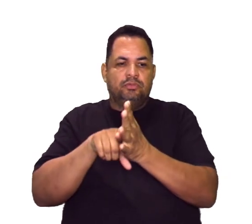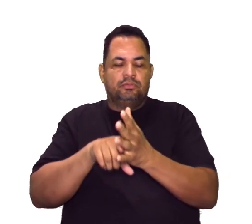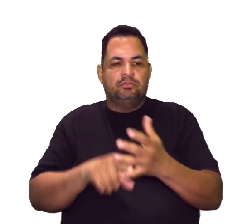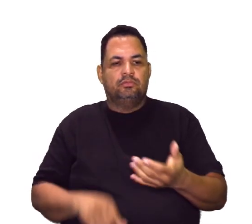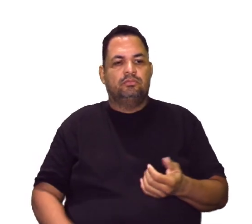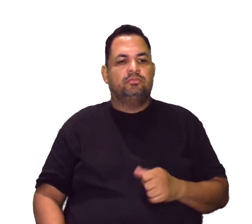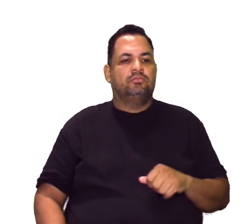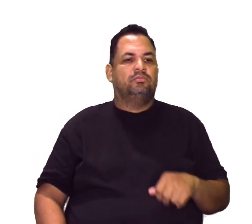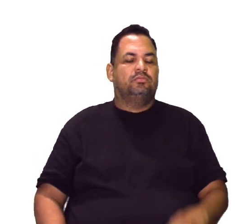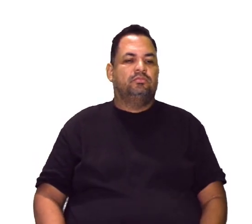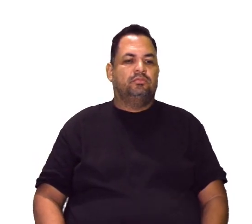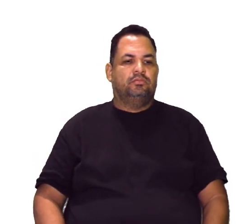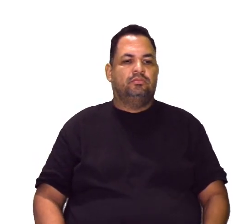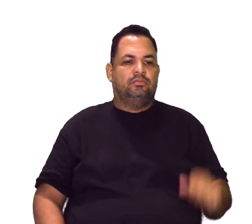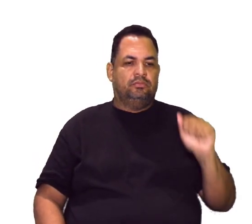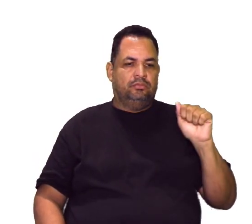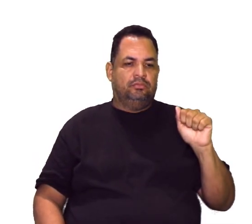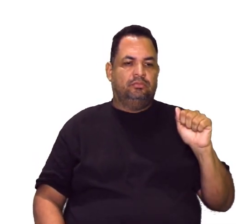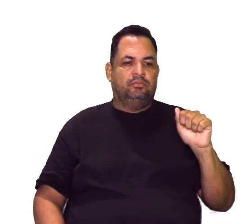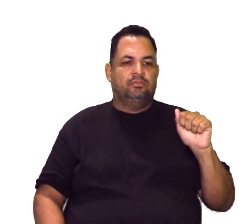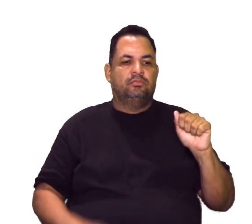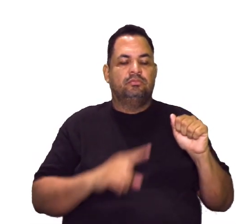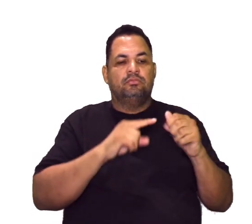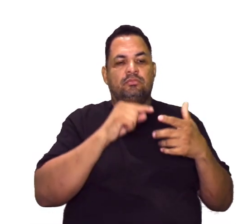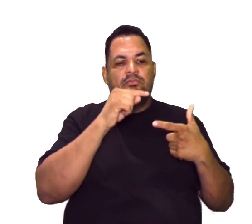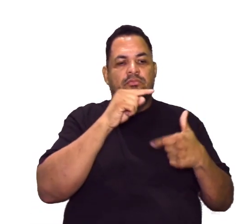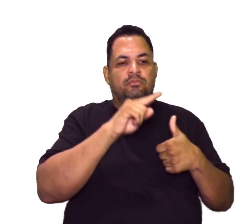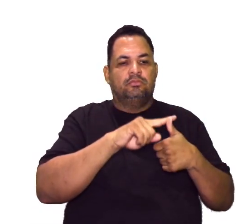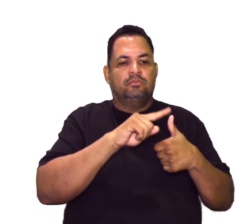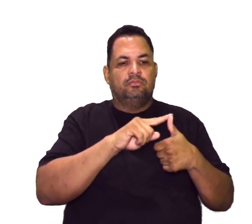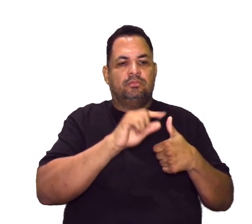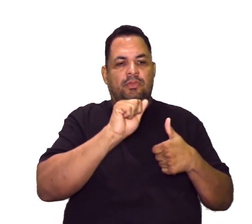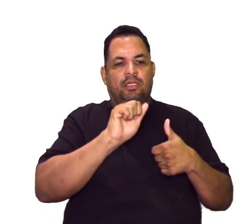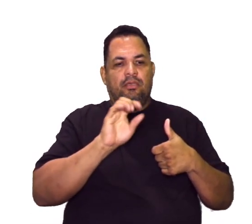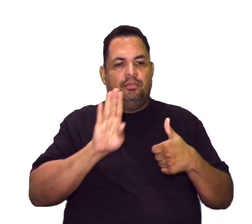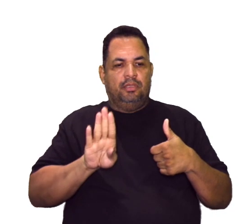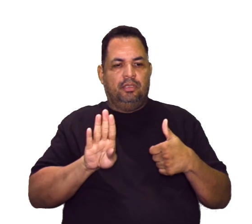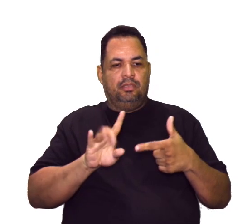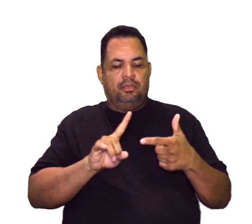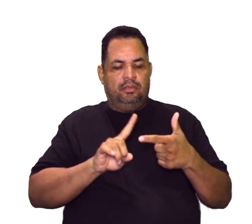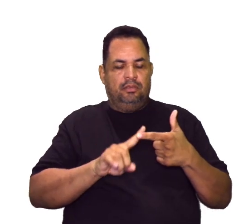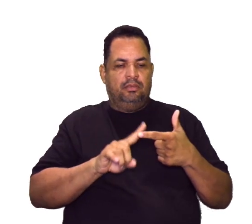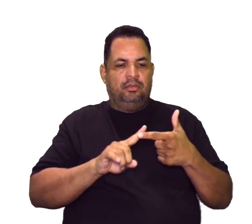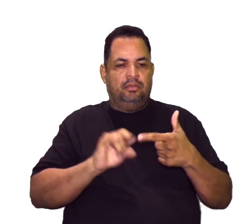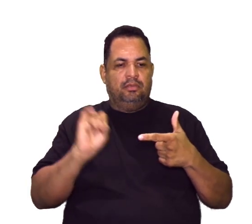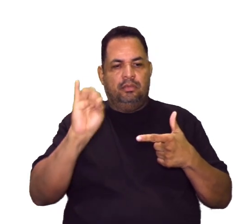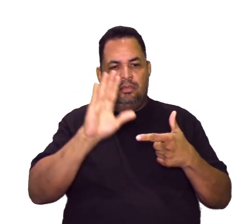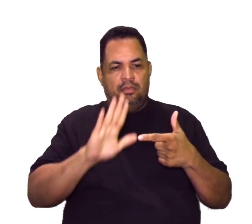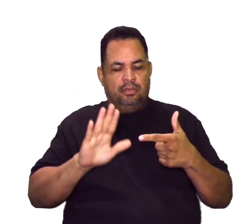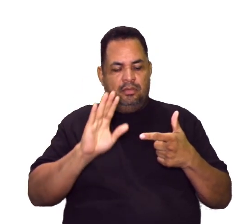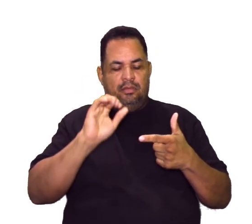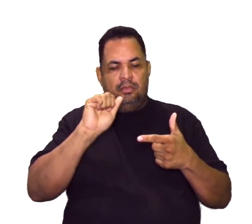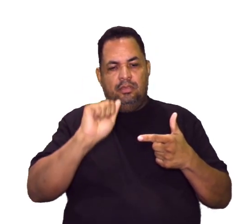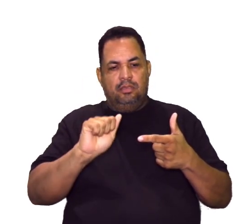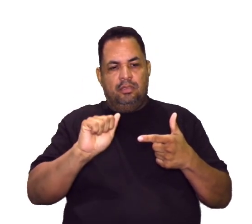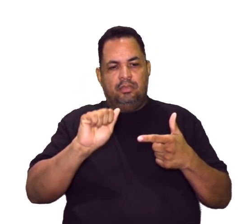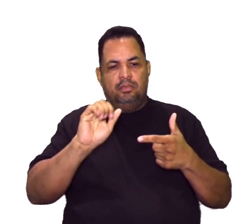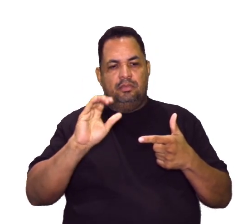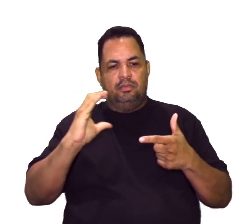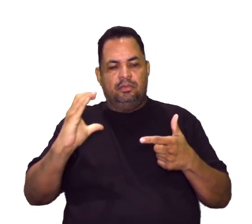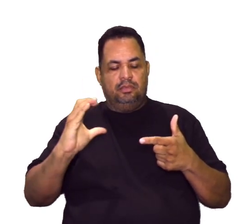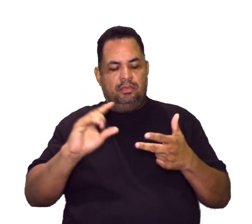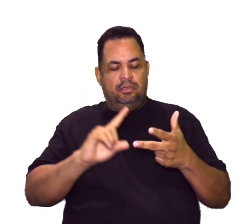Então, olha lá. Letra A da figura A e B. B, a figura A e